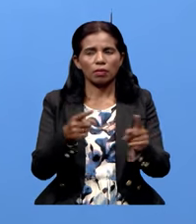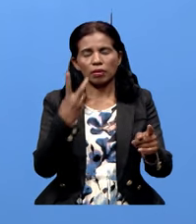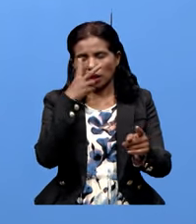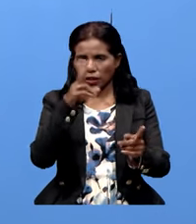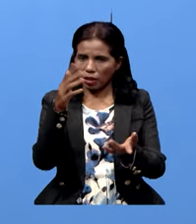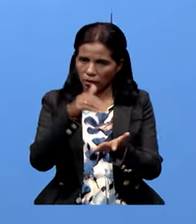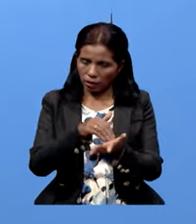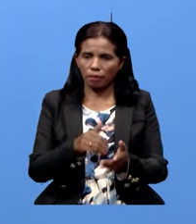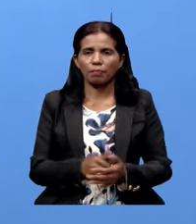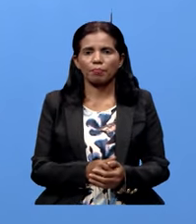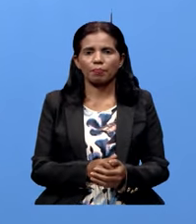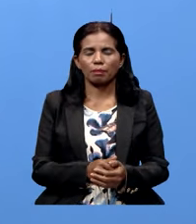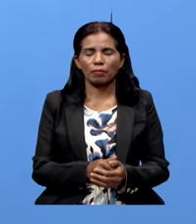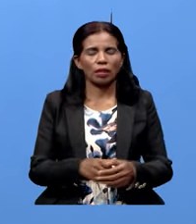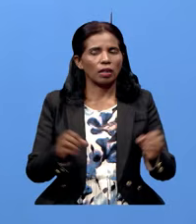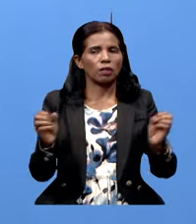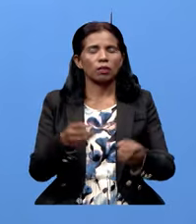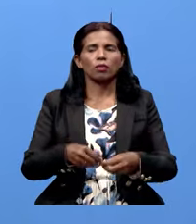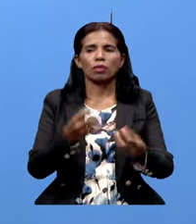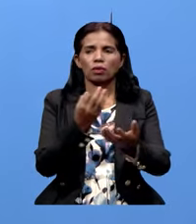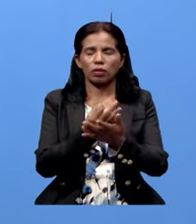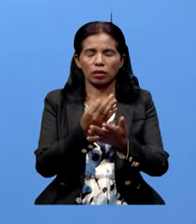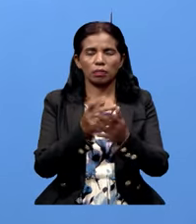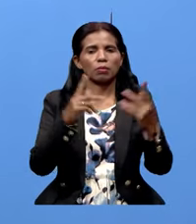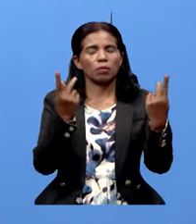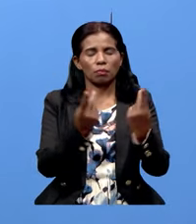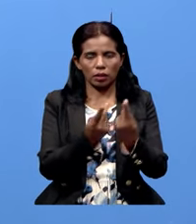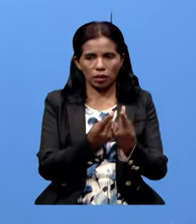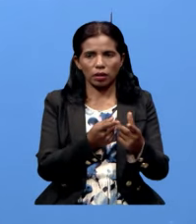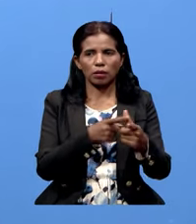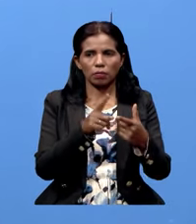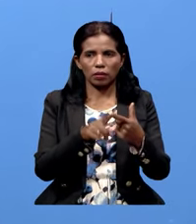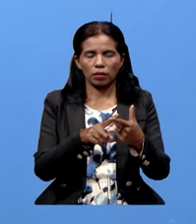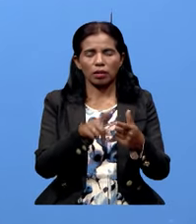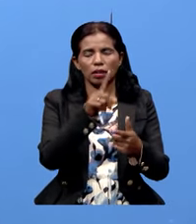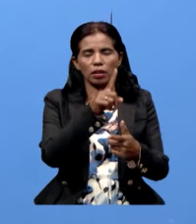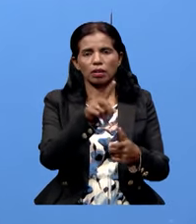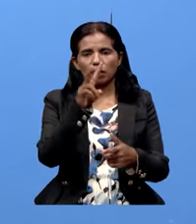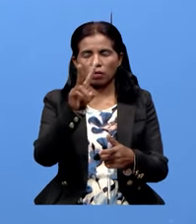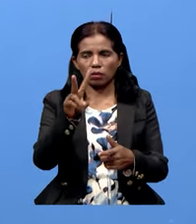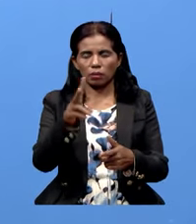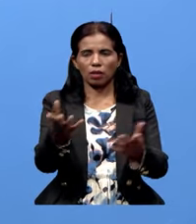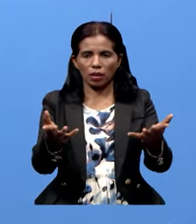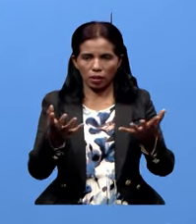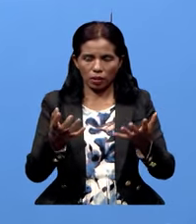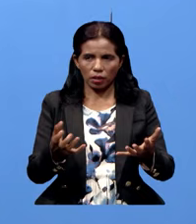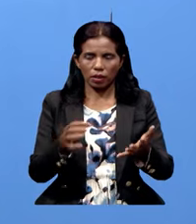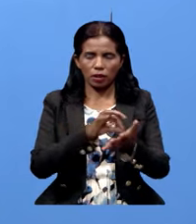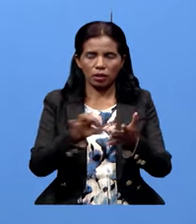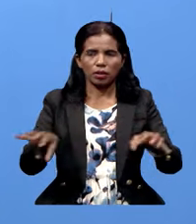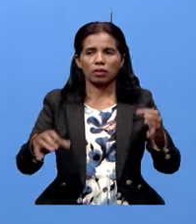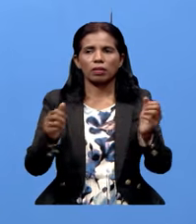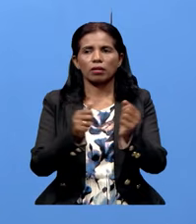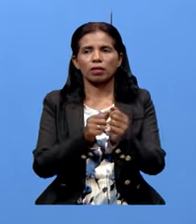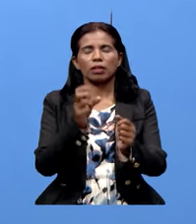evaluasaun. Halo evaluasaun lao subsidia ida ba kompanyia depois a final ida rua ma ka hakara asine te kontratu ida